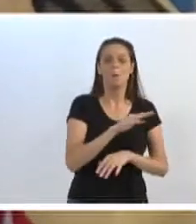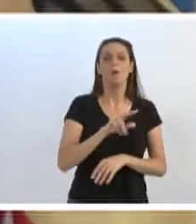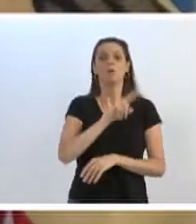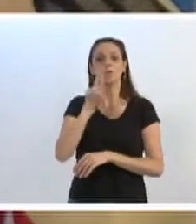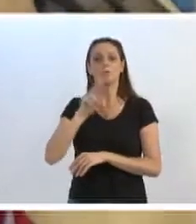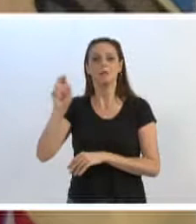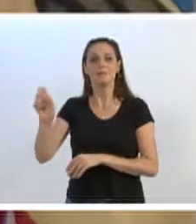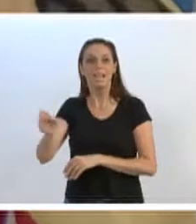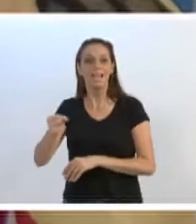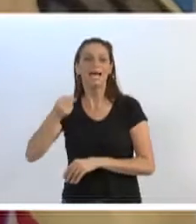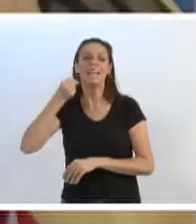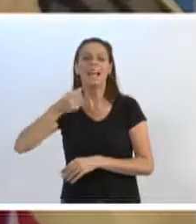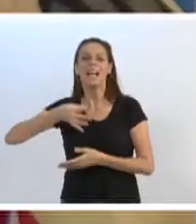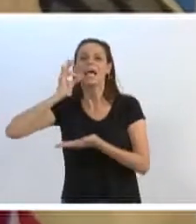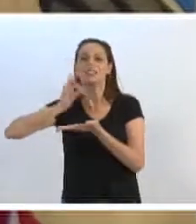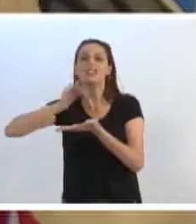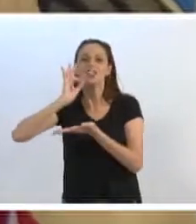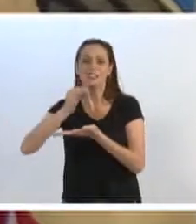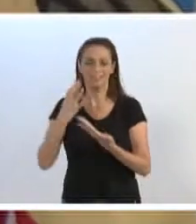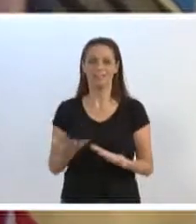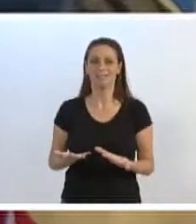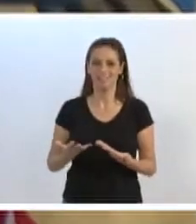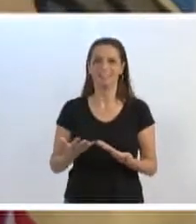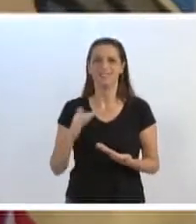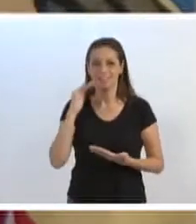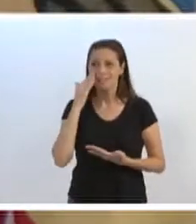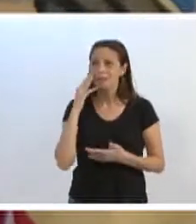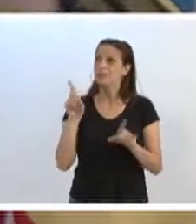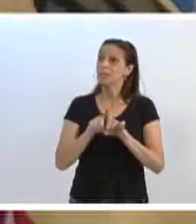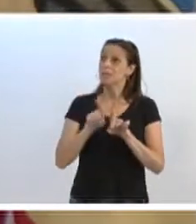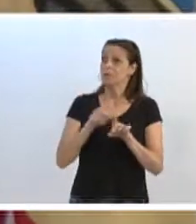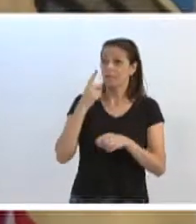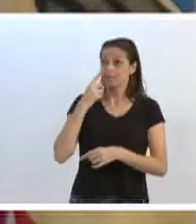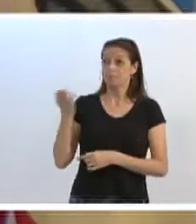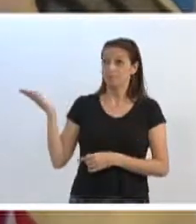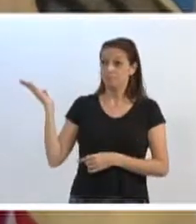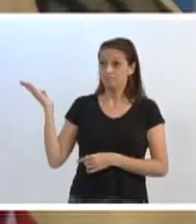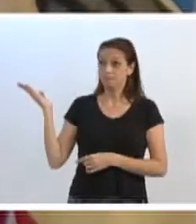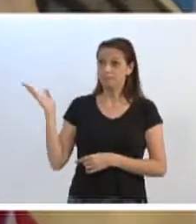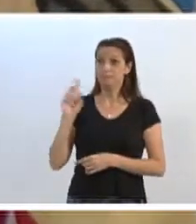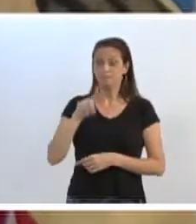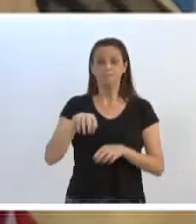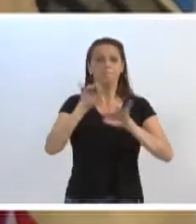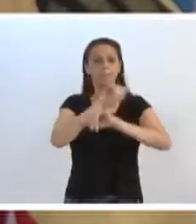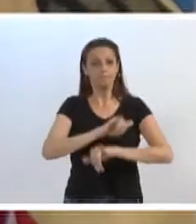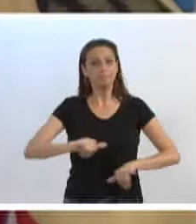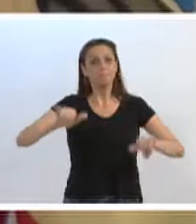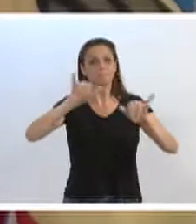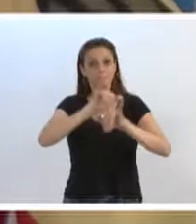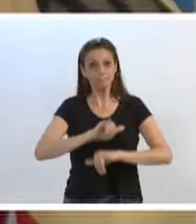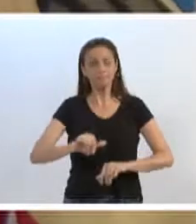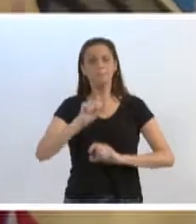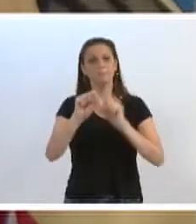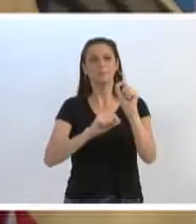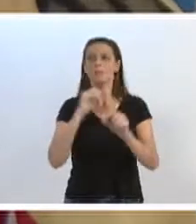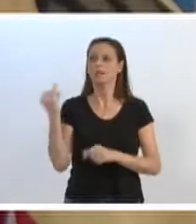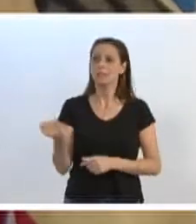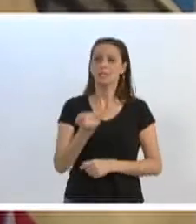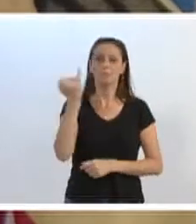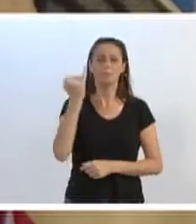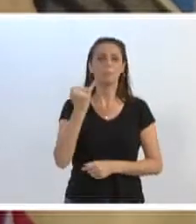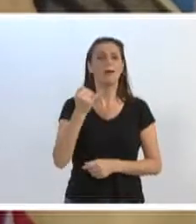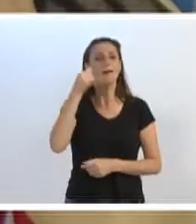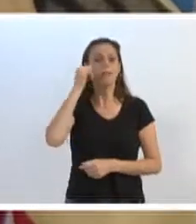de professores que puderem, tiverem interesse de me ajudar, para a gente, na verdade, divulgar aqui a importância de não utilizar um